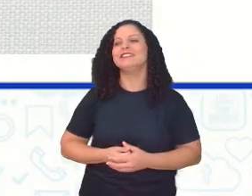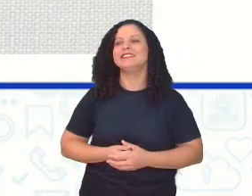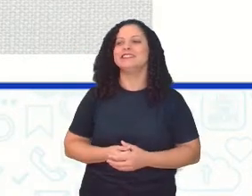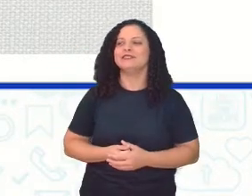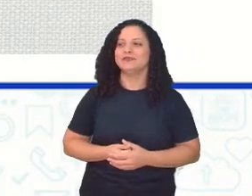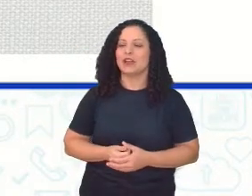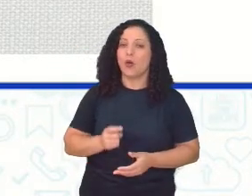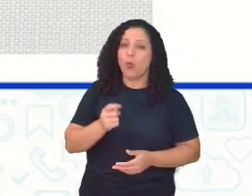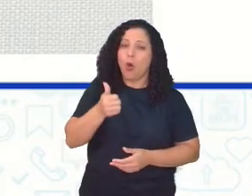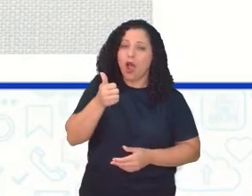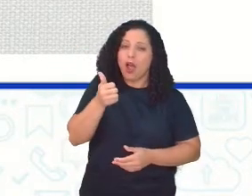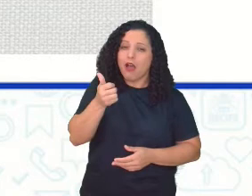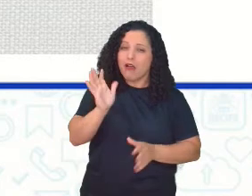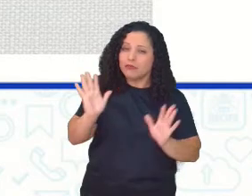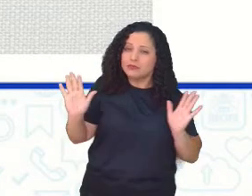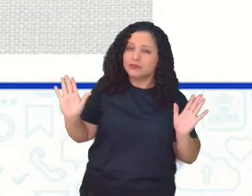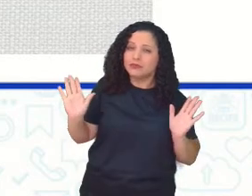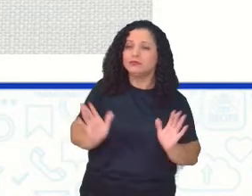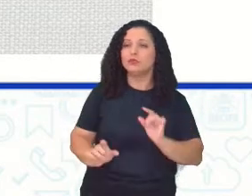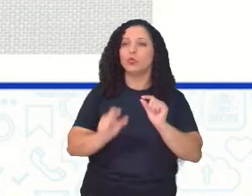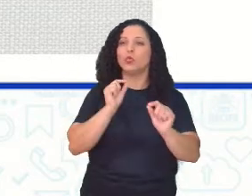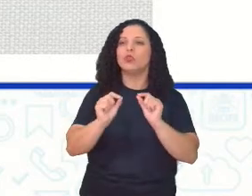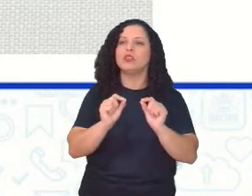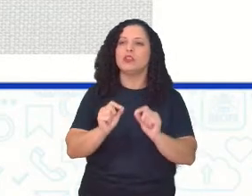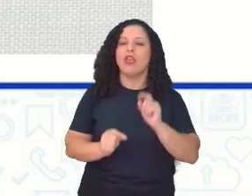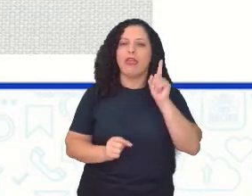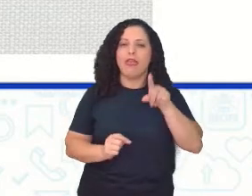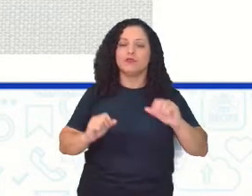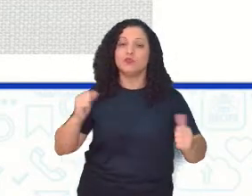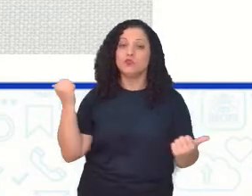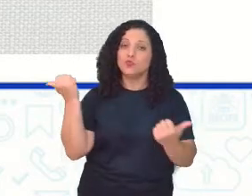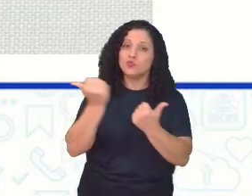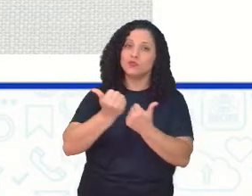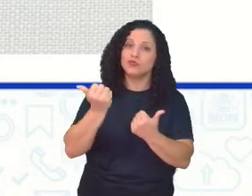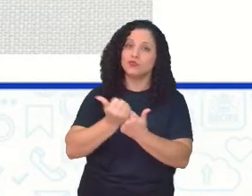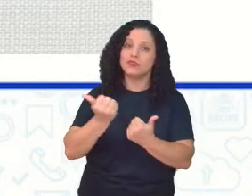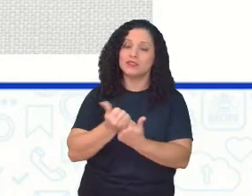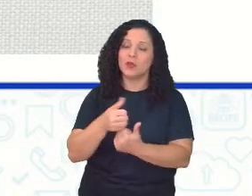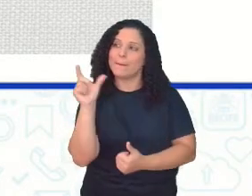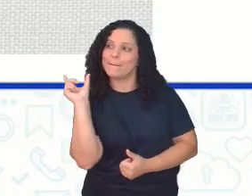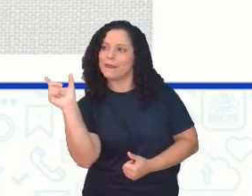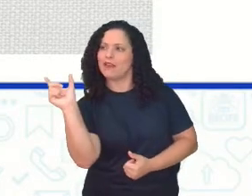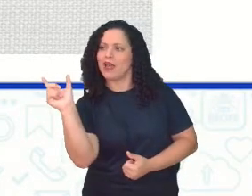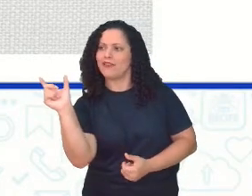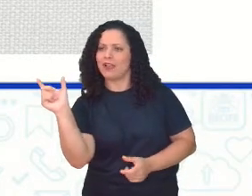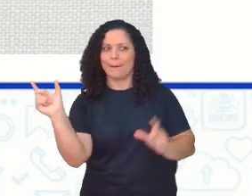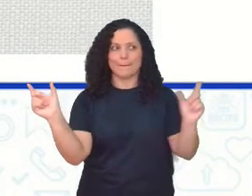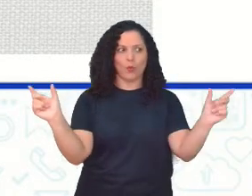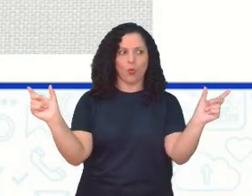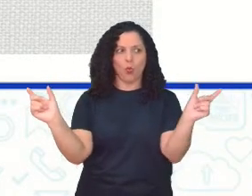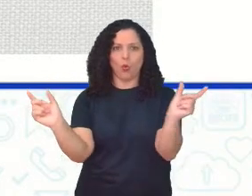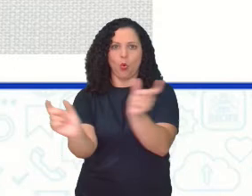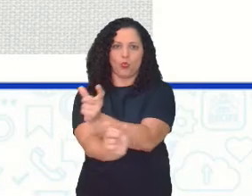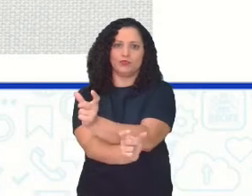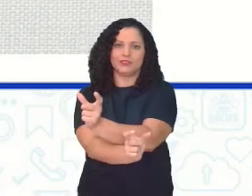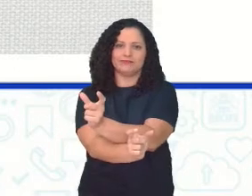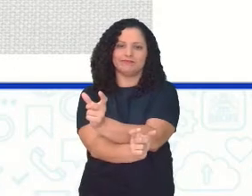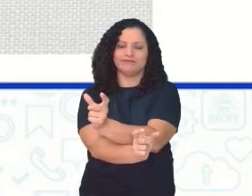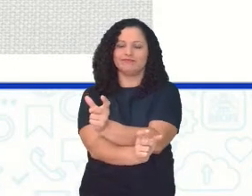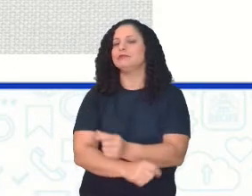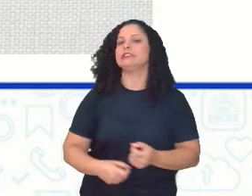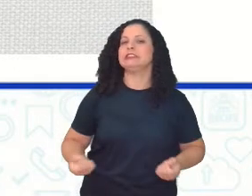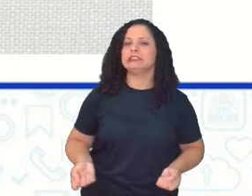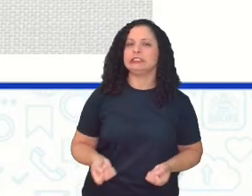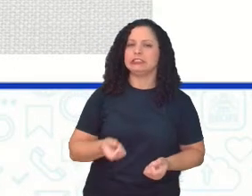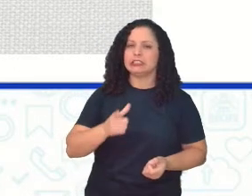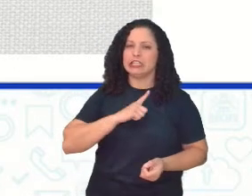Quase sinônimo. Consiste na substituição de um vocábulo por outro que, embora não possua o